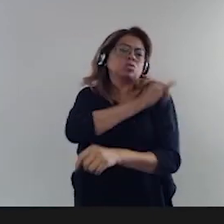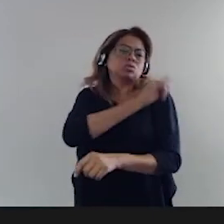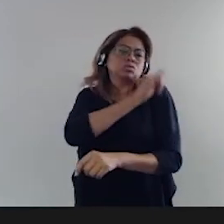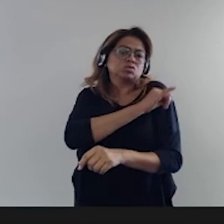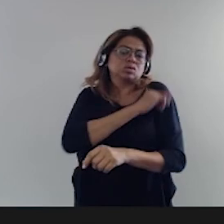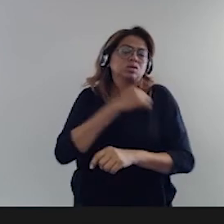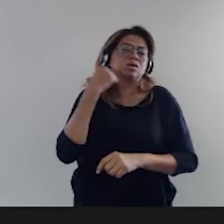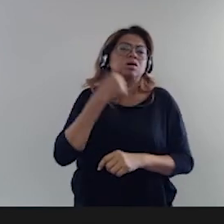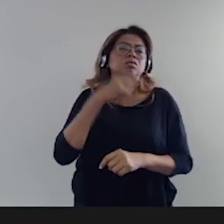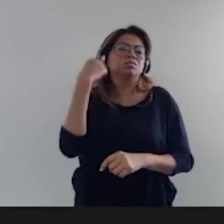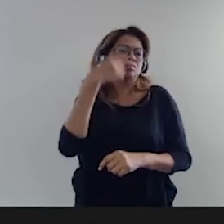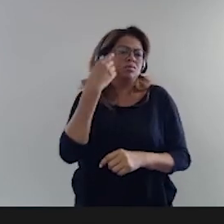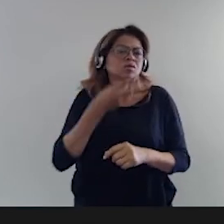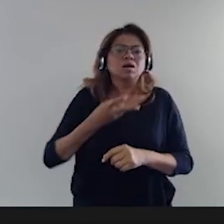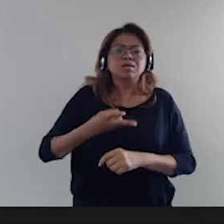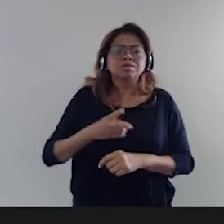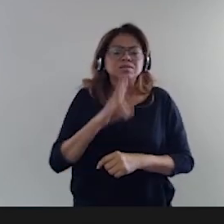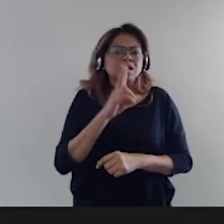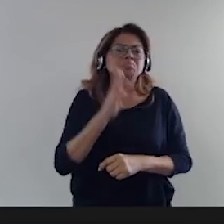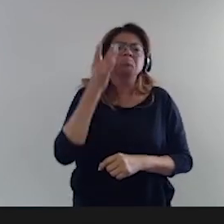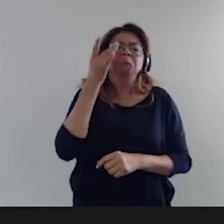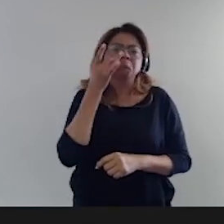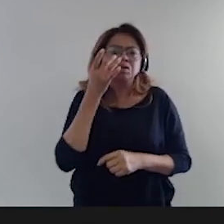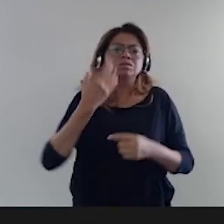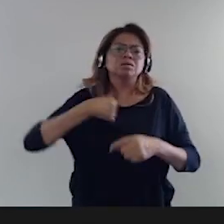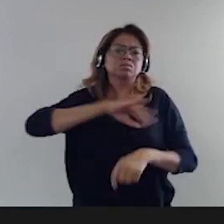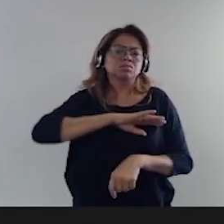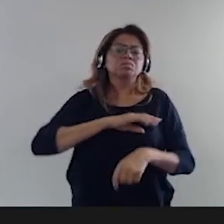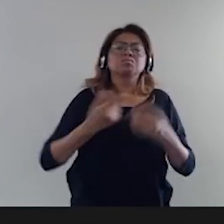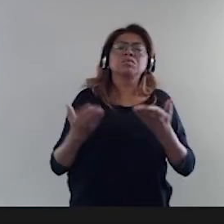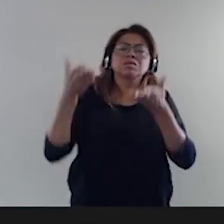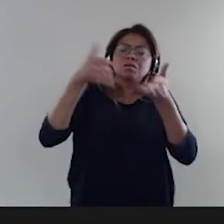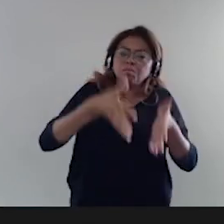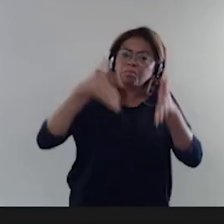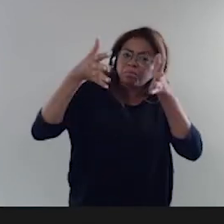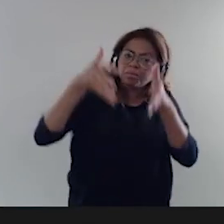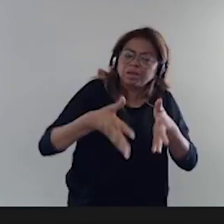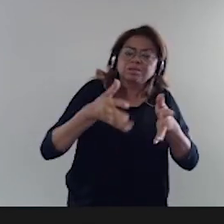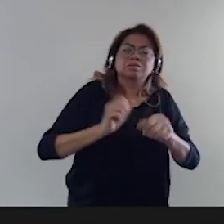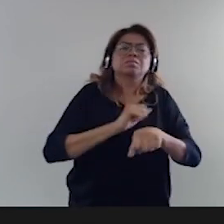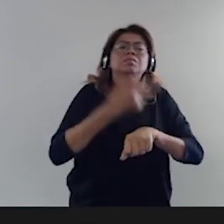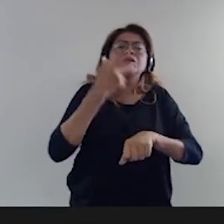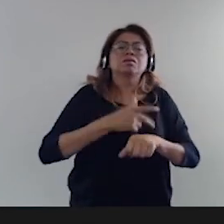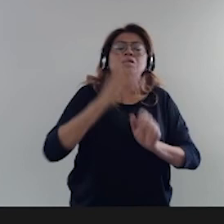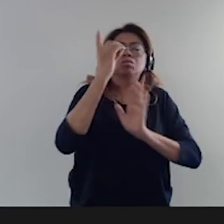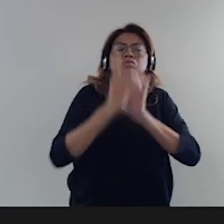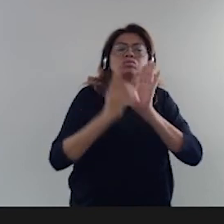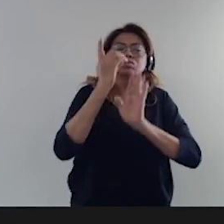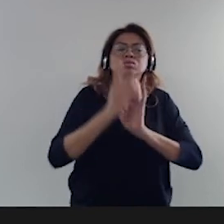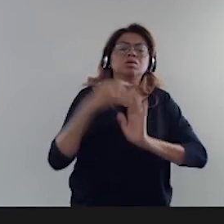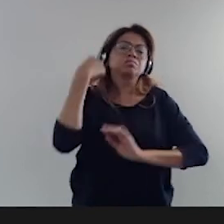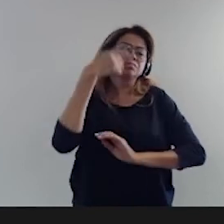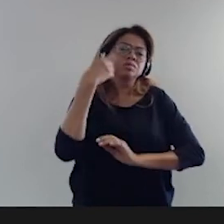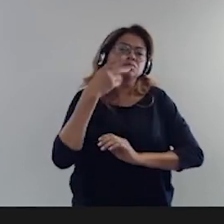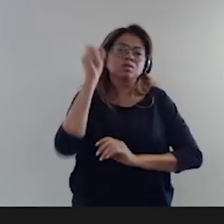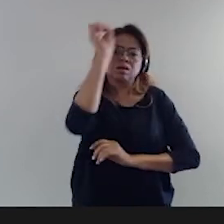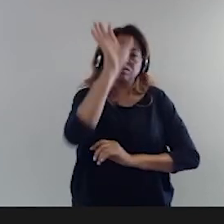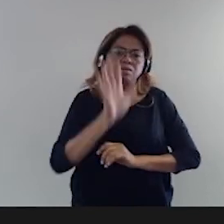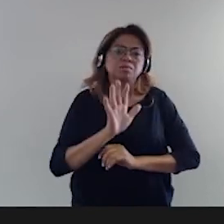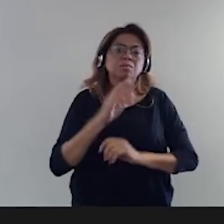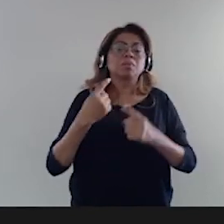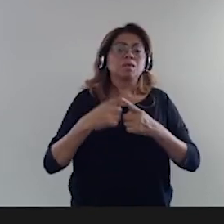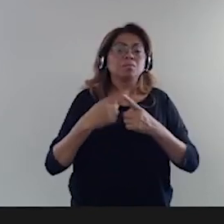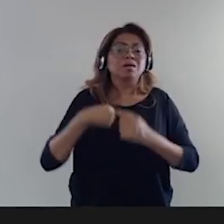Janeiro, sempre está presente nos grandes momentos da advocacia nacional, porque ele sempre procura pensar